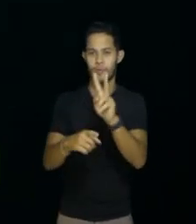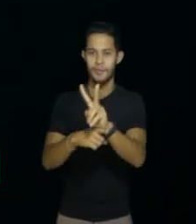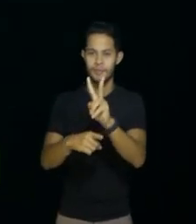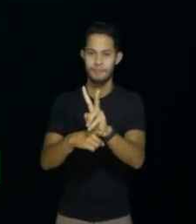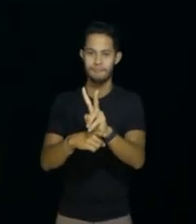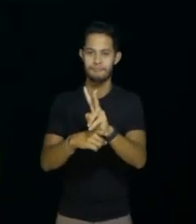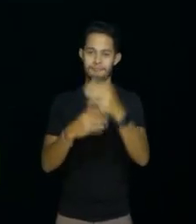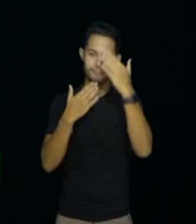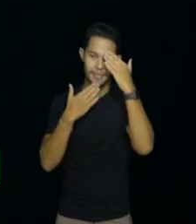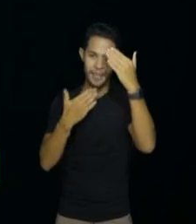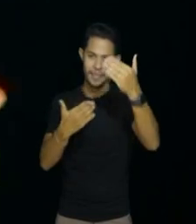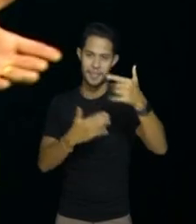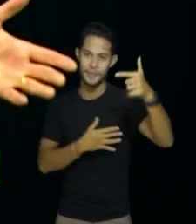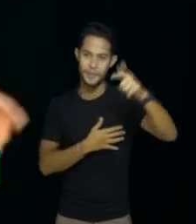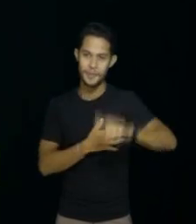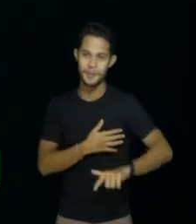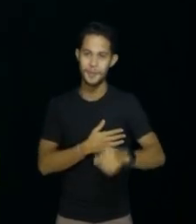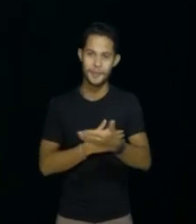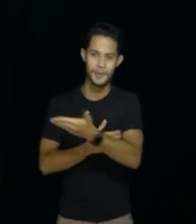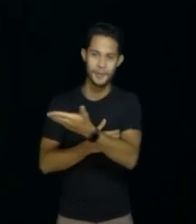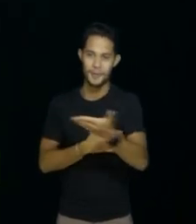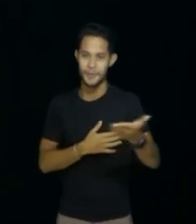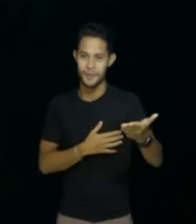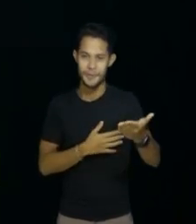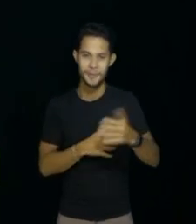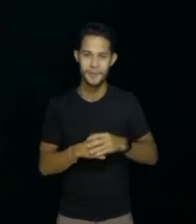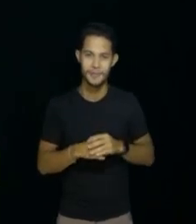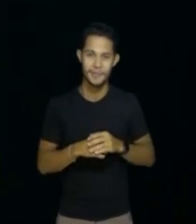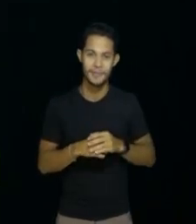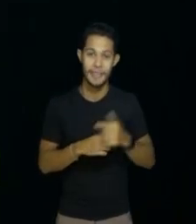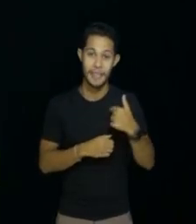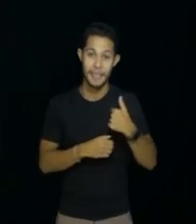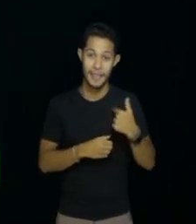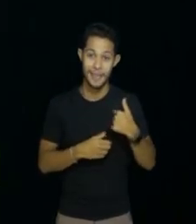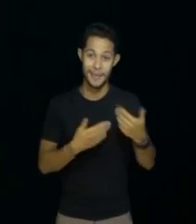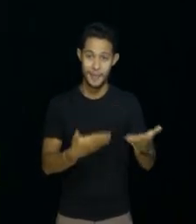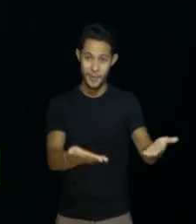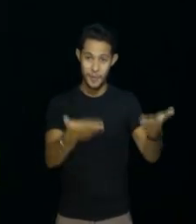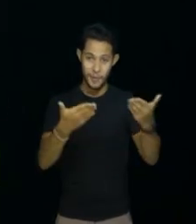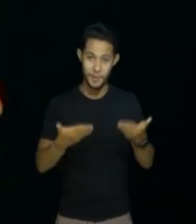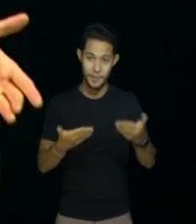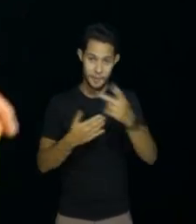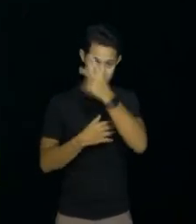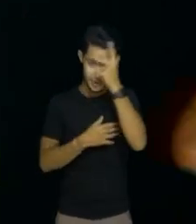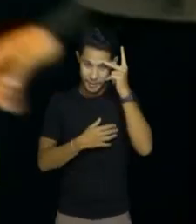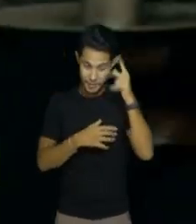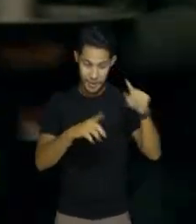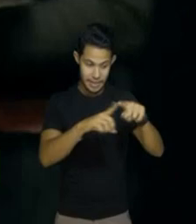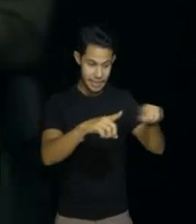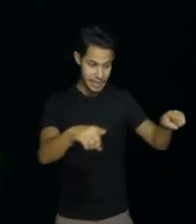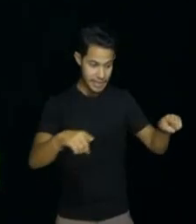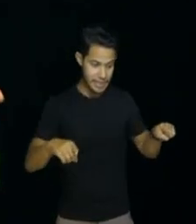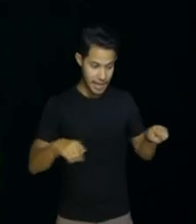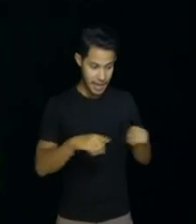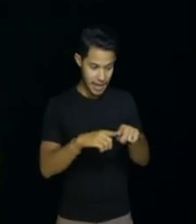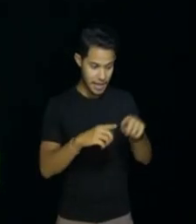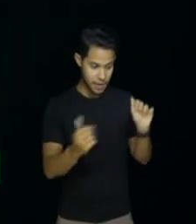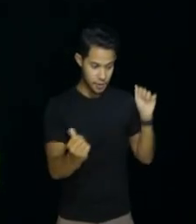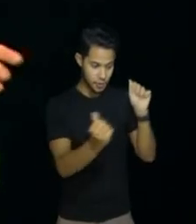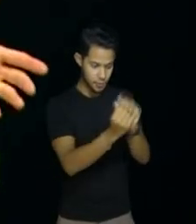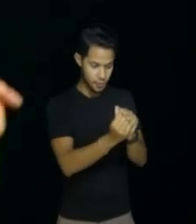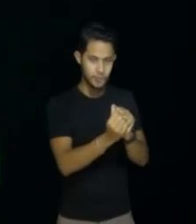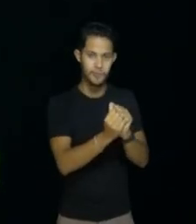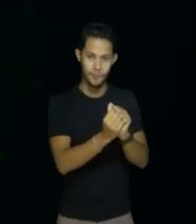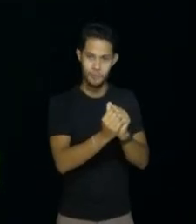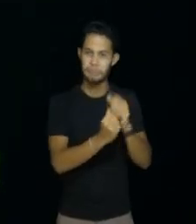de coração a todos, né, e eventualmente, né, convido aqueles que puderem para, na nossa sala de imprensa, podermos, em nome da Assembleia Legislativa, né, os deputados